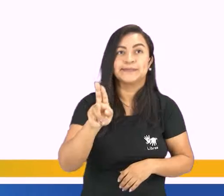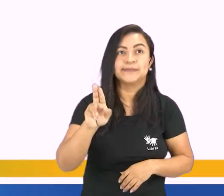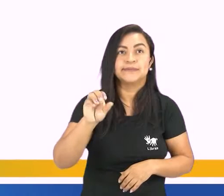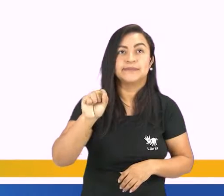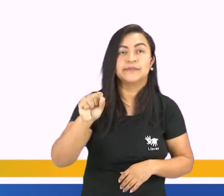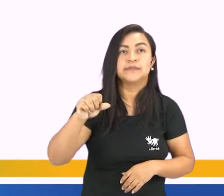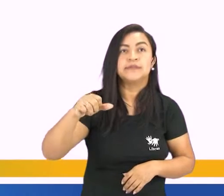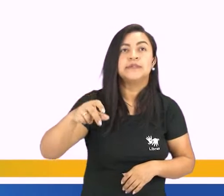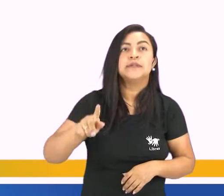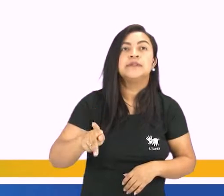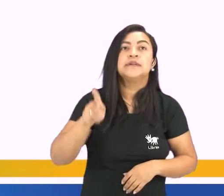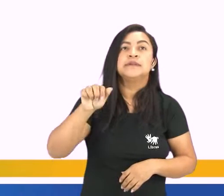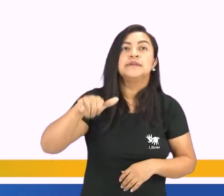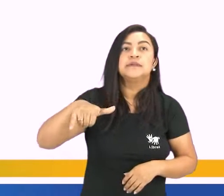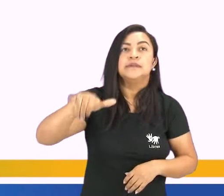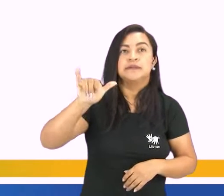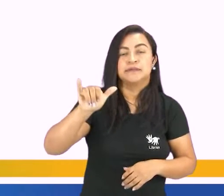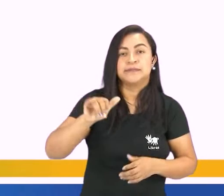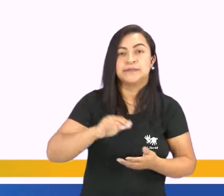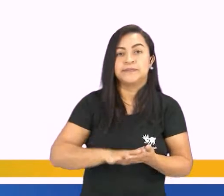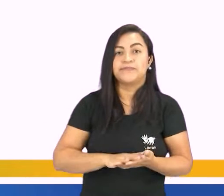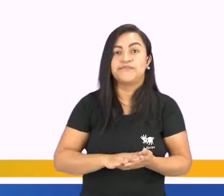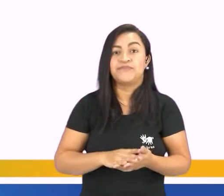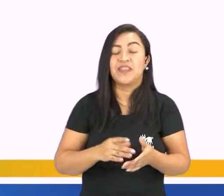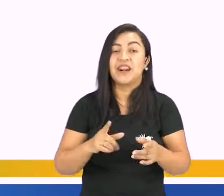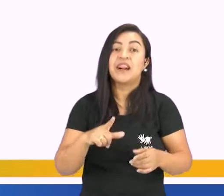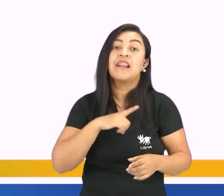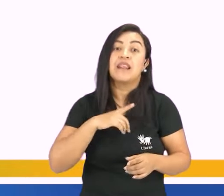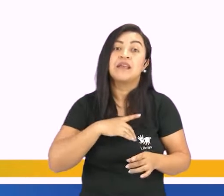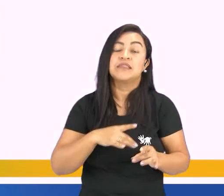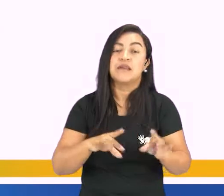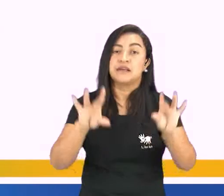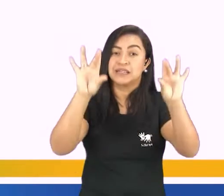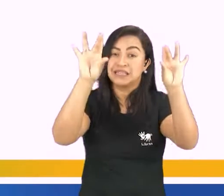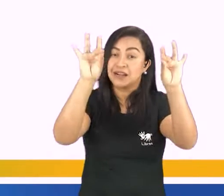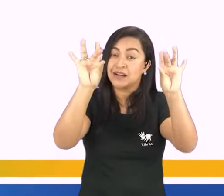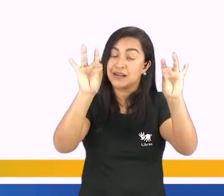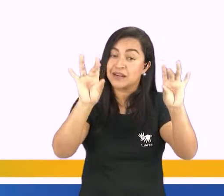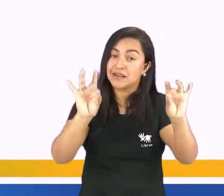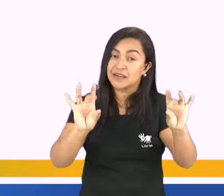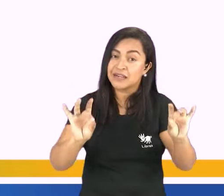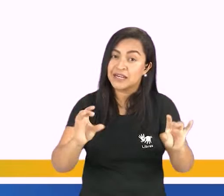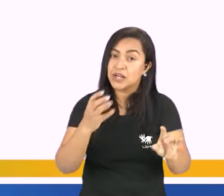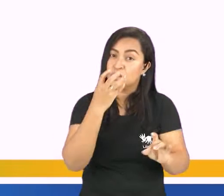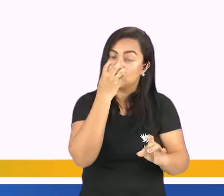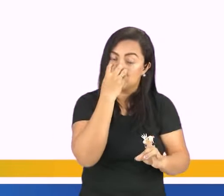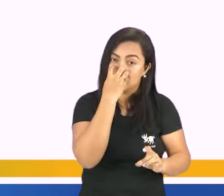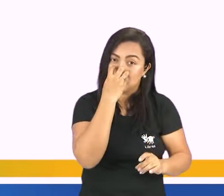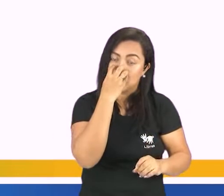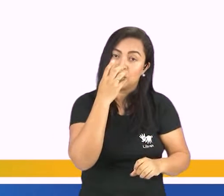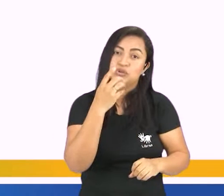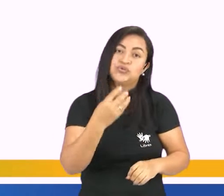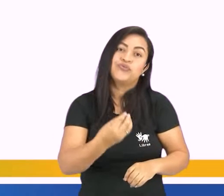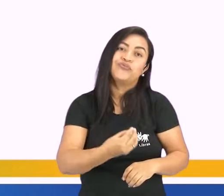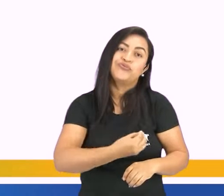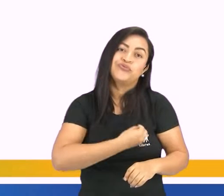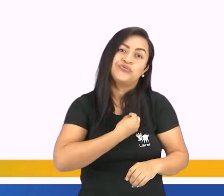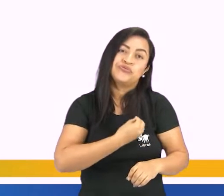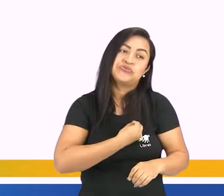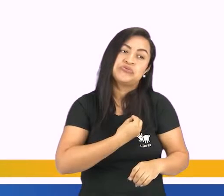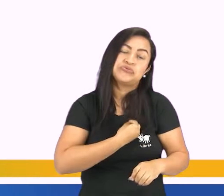dentro desse texto existe toda uma descrição sobre a raça do animal, né? Tempo de vida, a